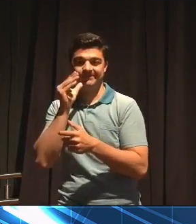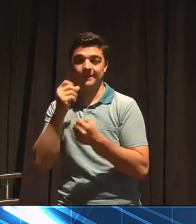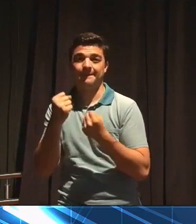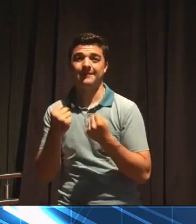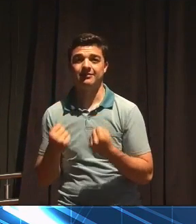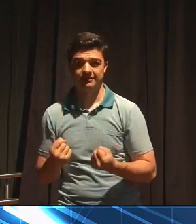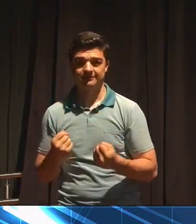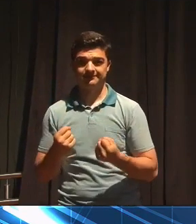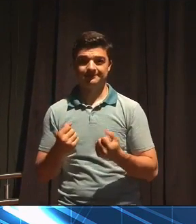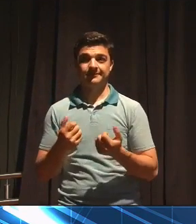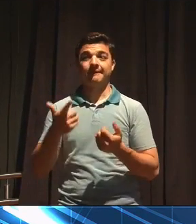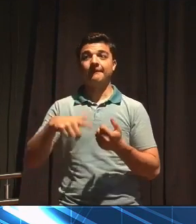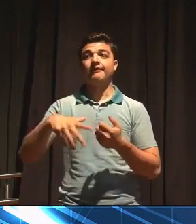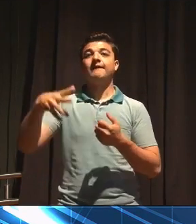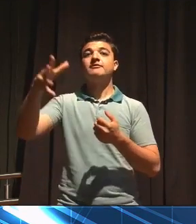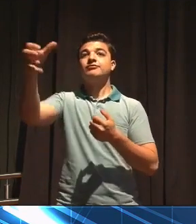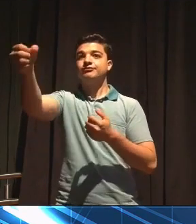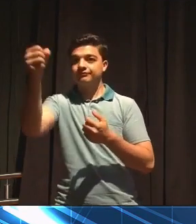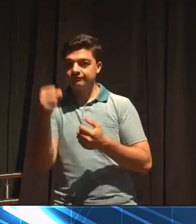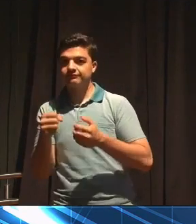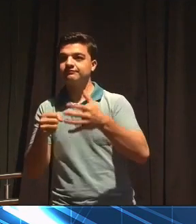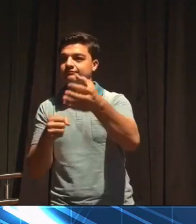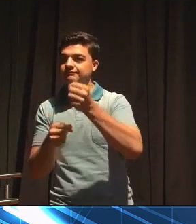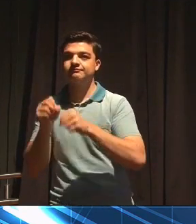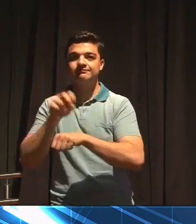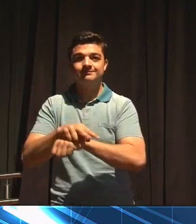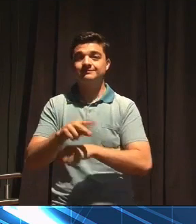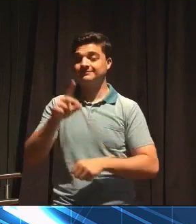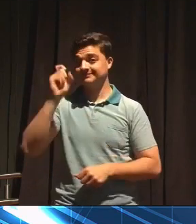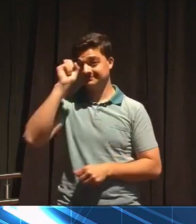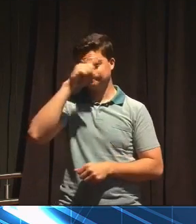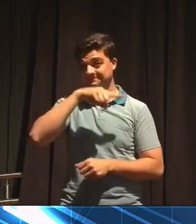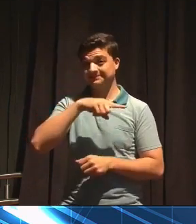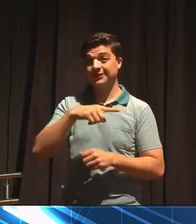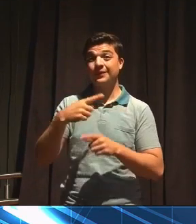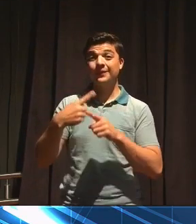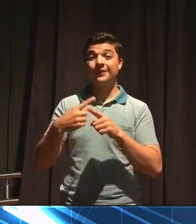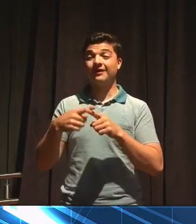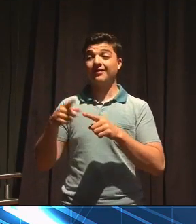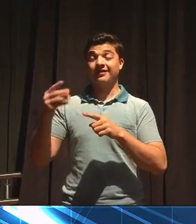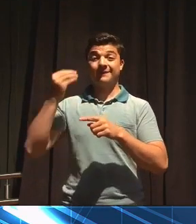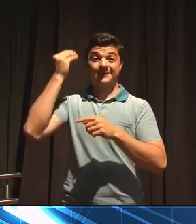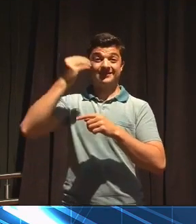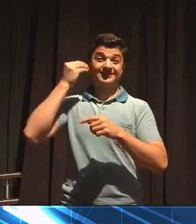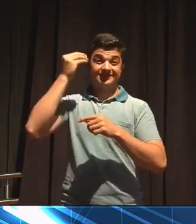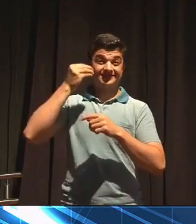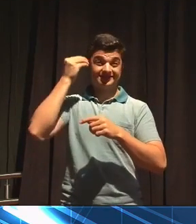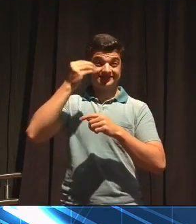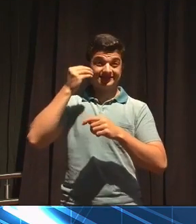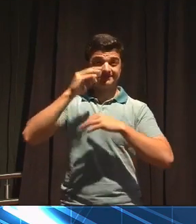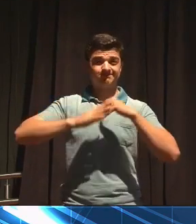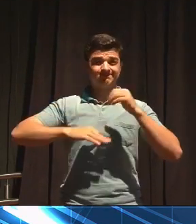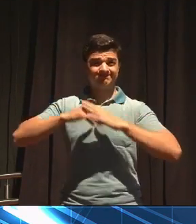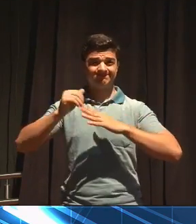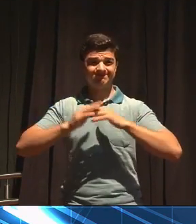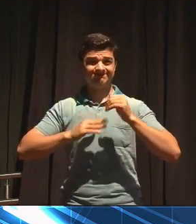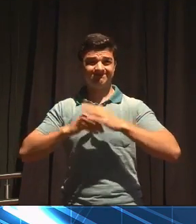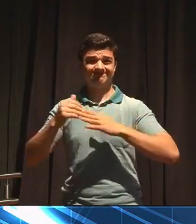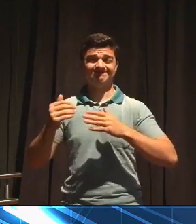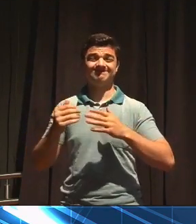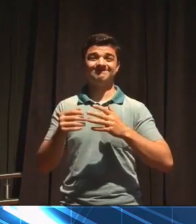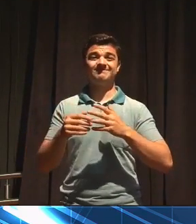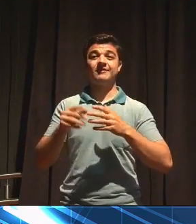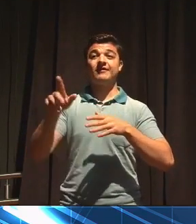sobrecarregado. Contratar não é tão fácil assim, porque são pessoas um pouco mais especializadas que tu não consegue do dia para a noite